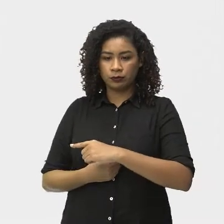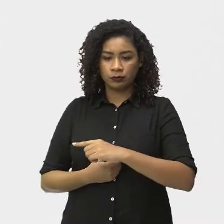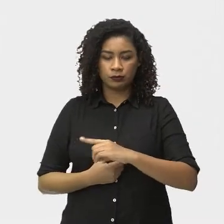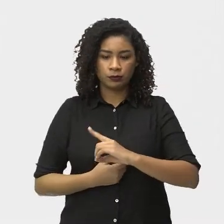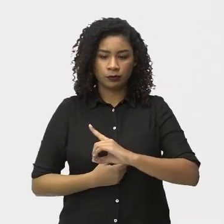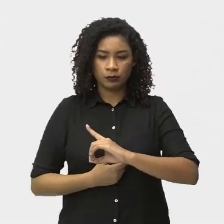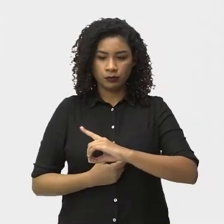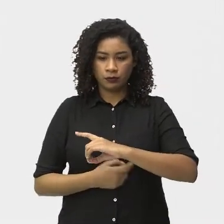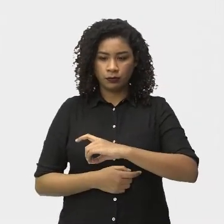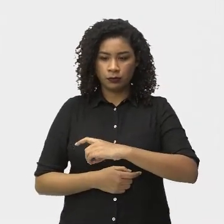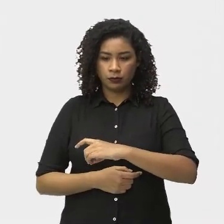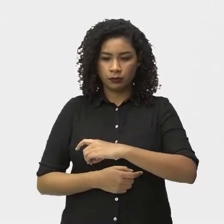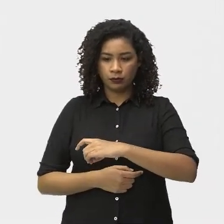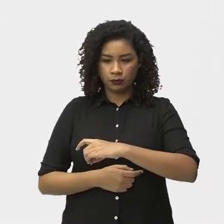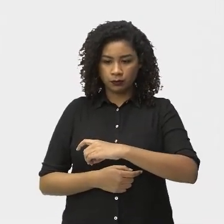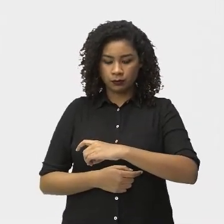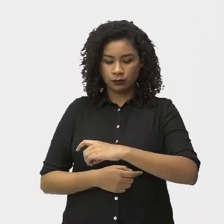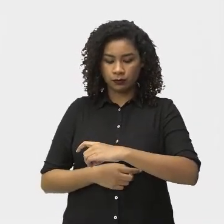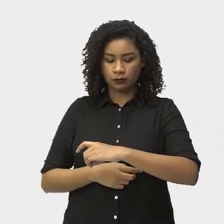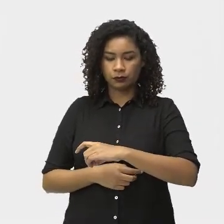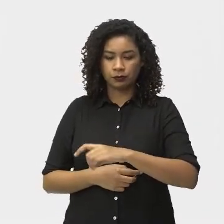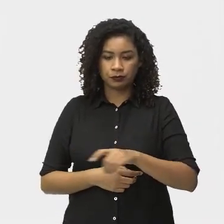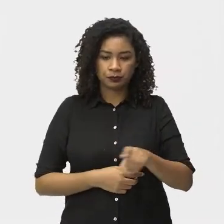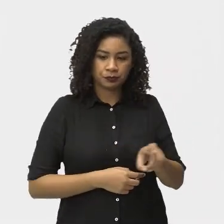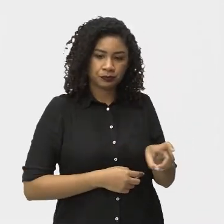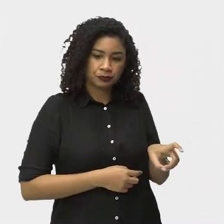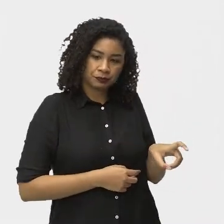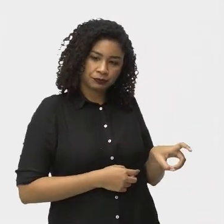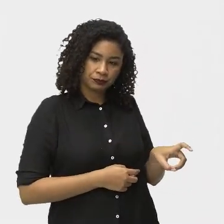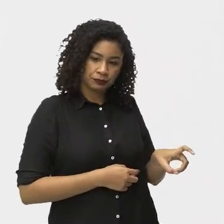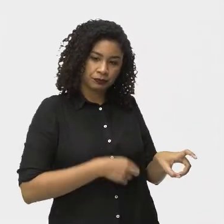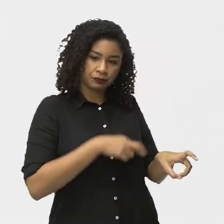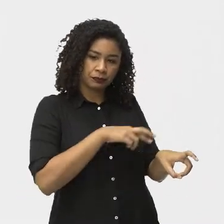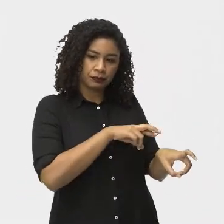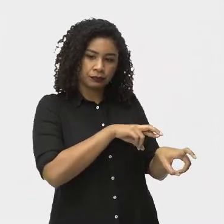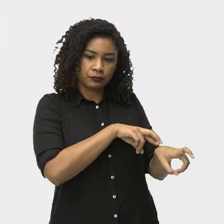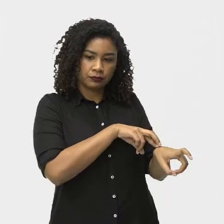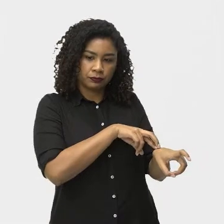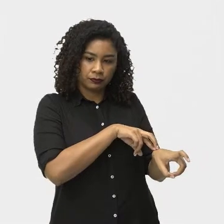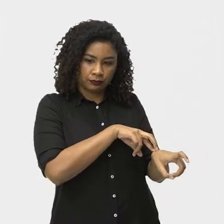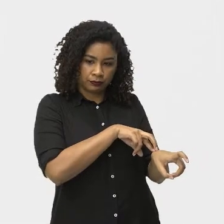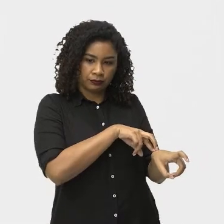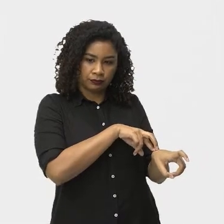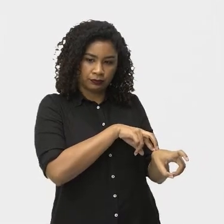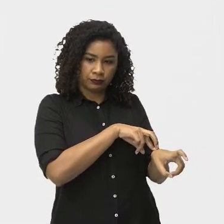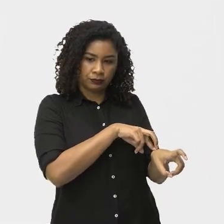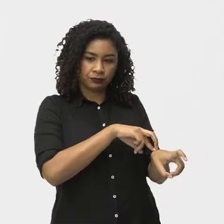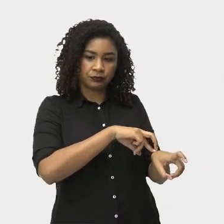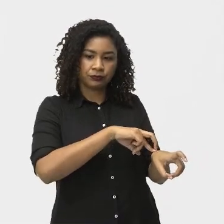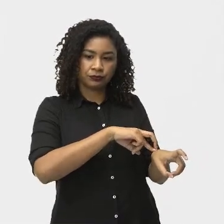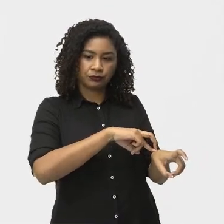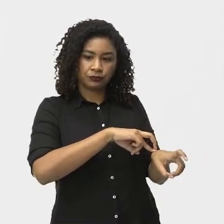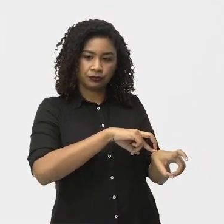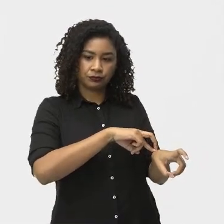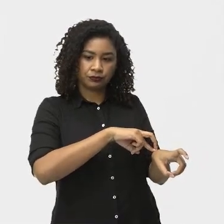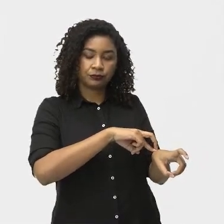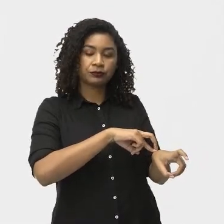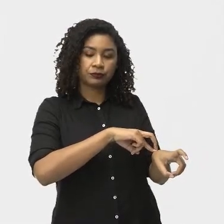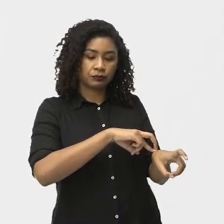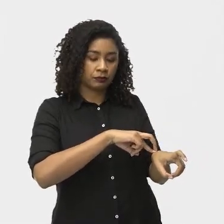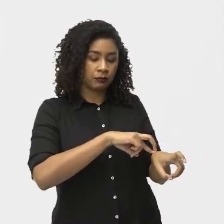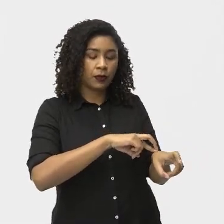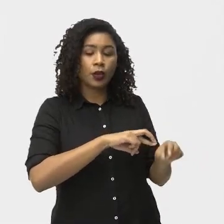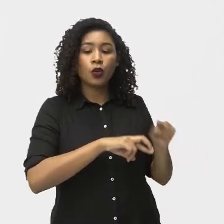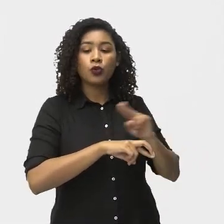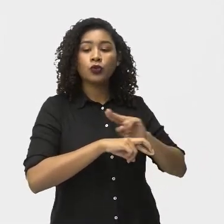e glândulas bulbo-uretrais. Olha lá, aí na imagem você pode observar aqui a próstata, né, localizada aqui, ó. A